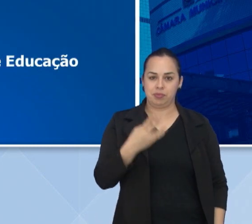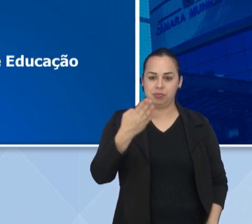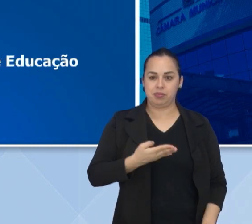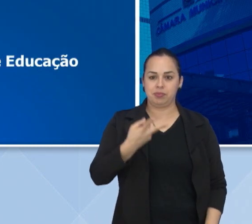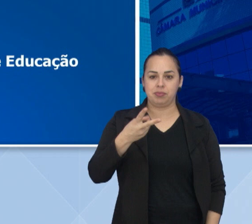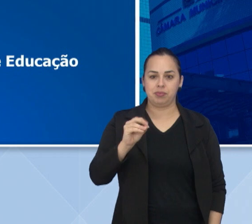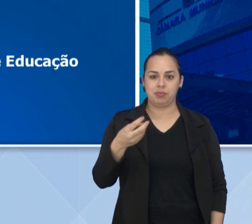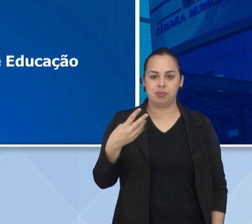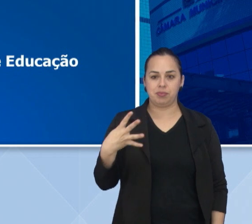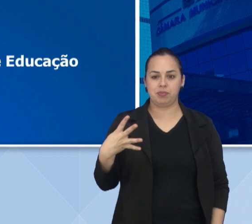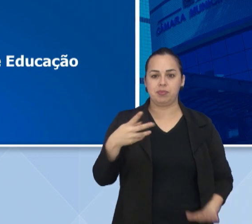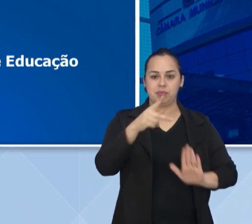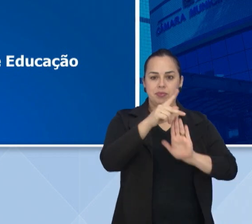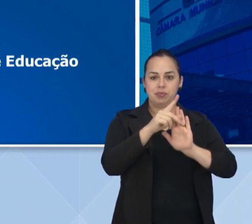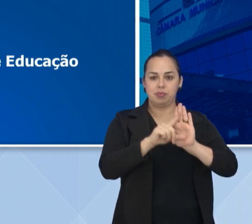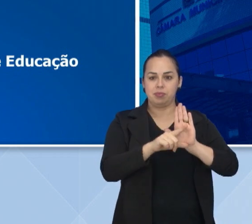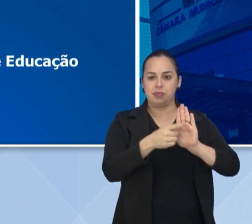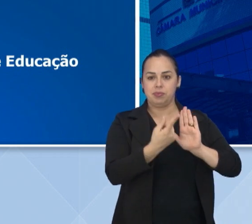6823/2024, projeto de lei número